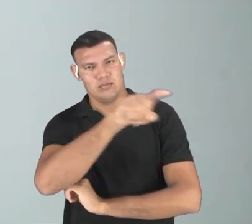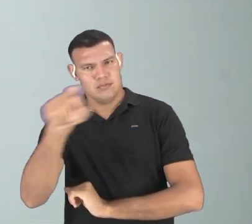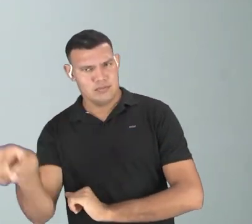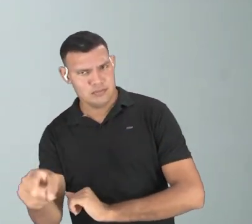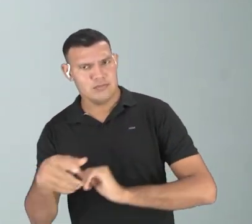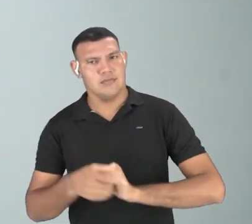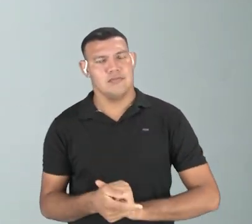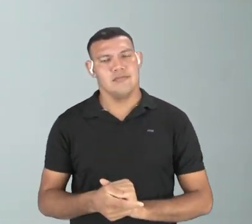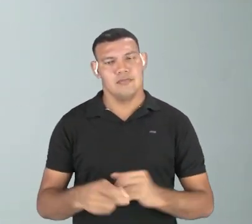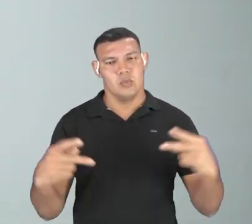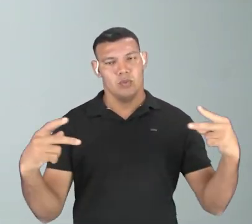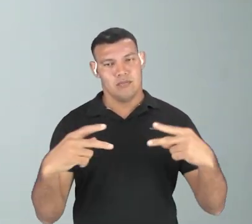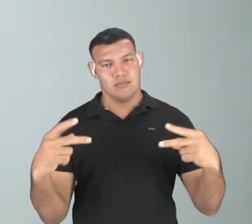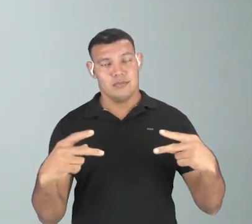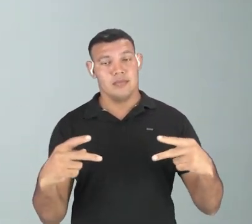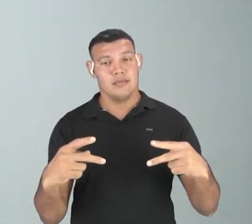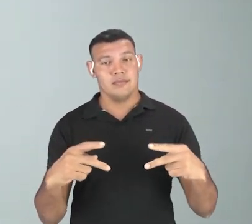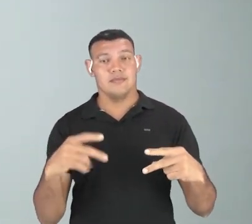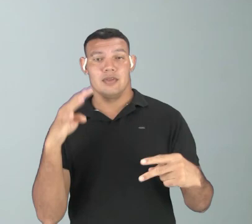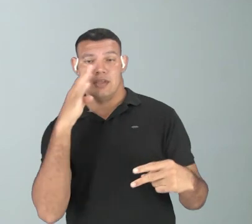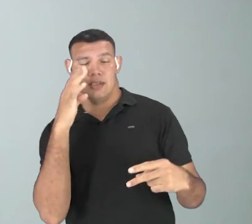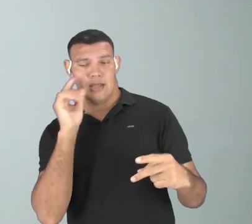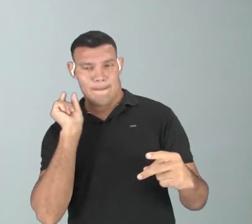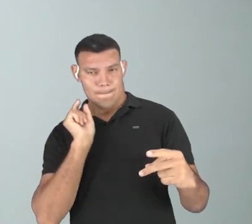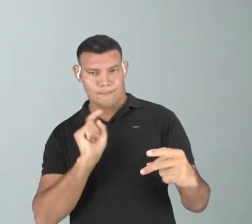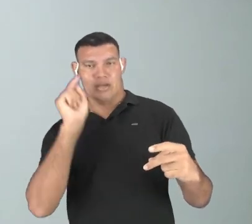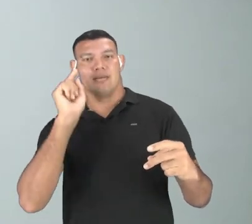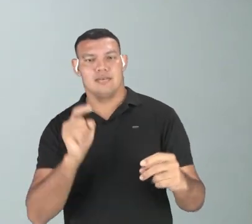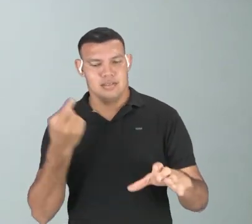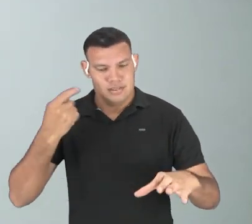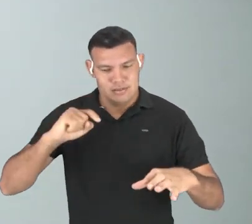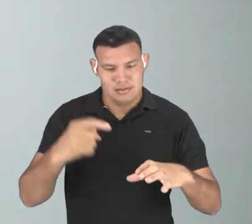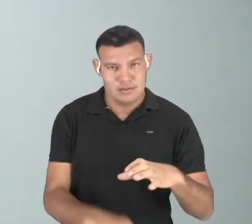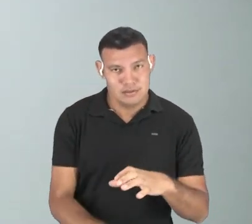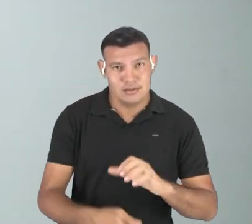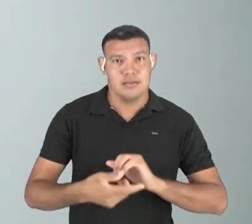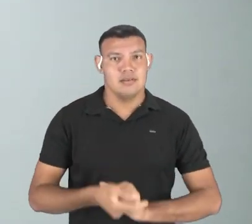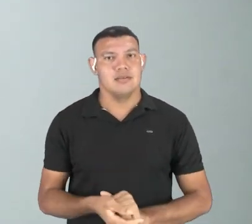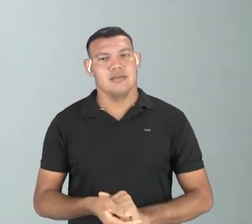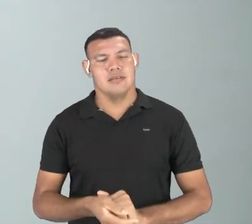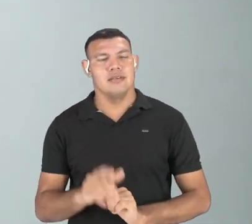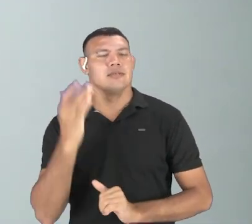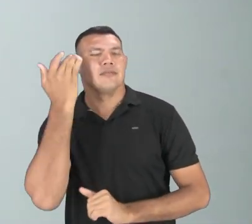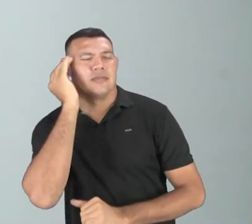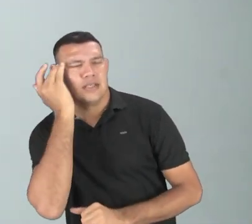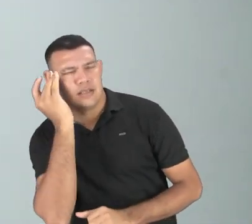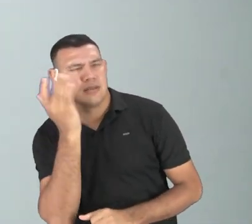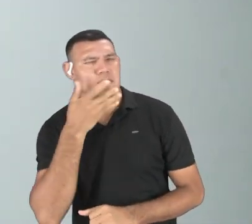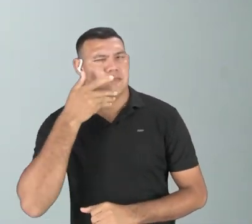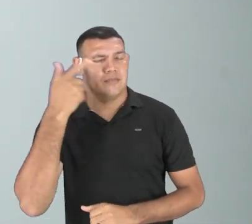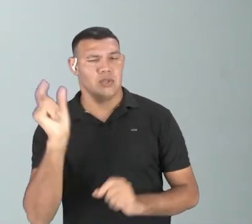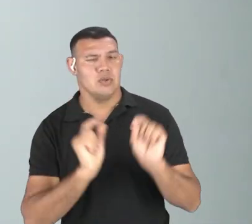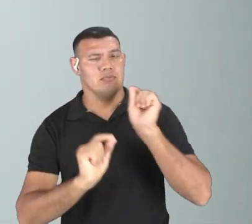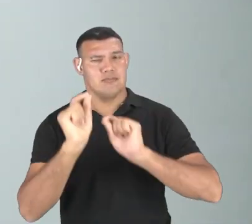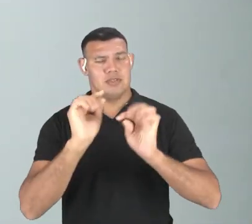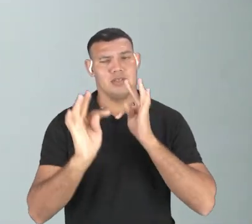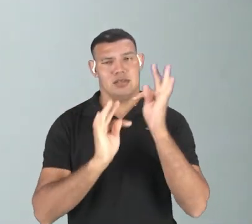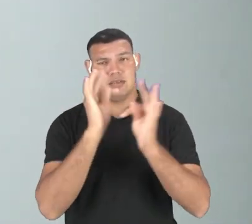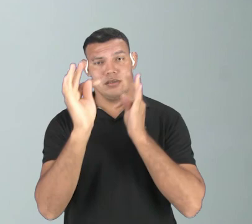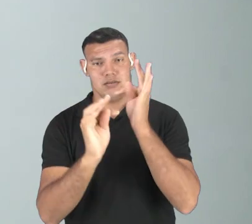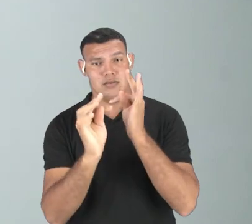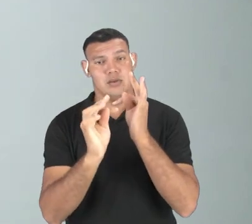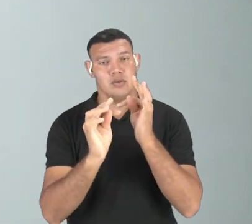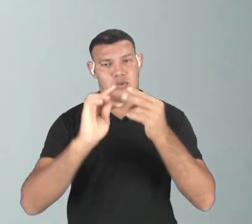ir lá nos links acessar assistir essa aprofundar conhecer melhor que que só sexologia dos homens já tecnologia do DNA